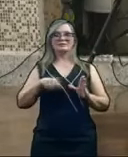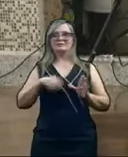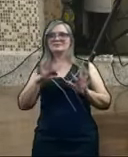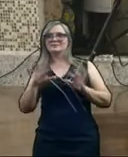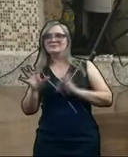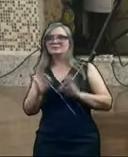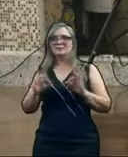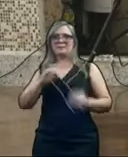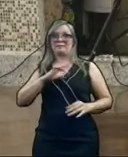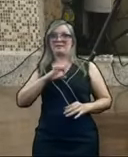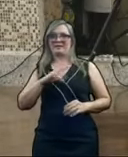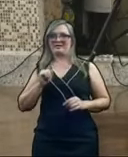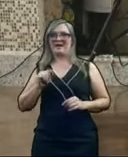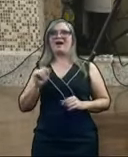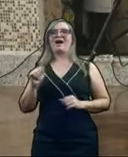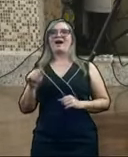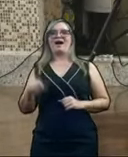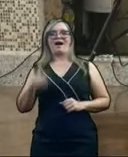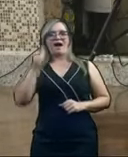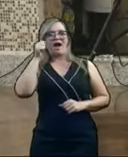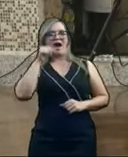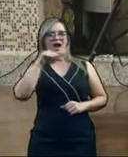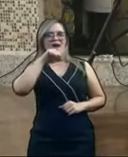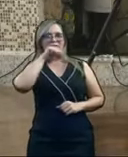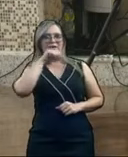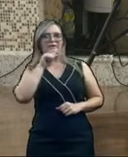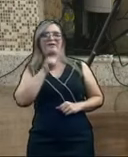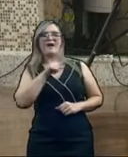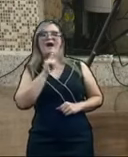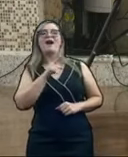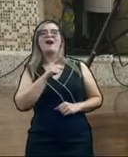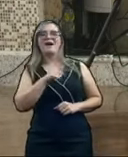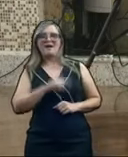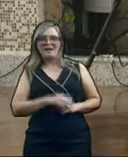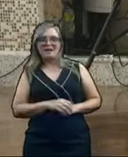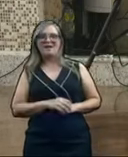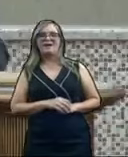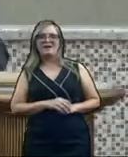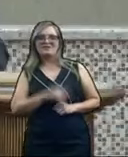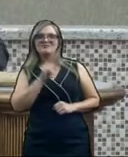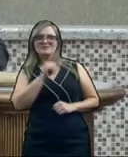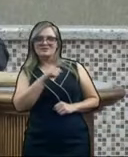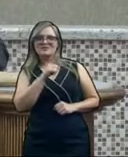riu você livrou do couro pelas assim só